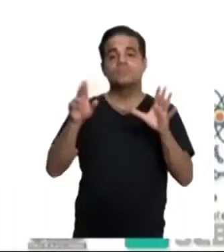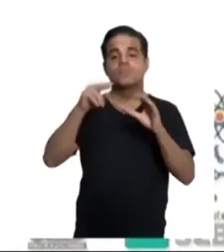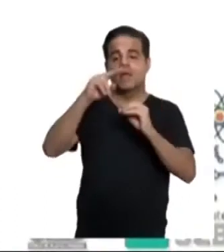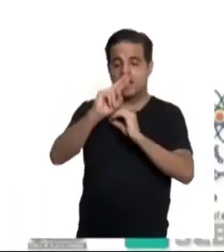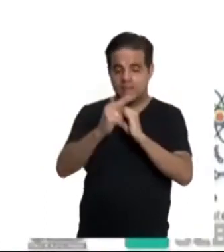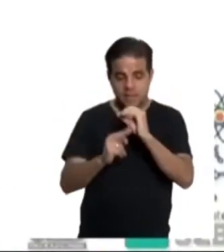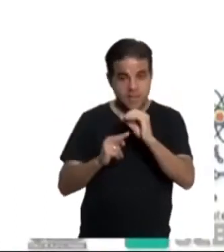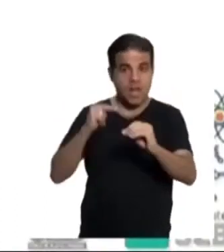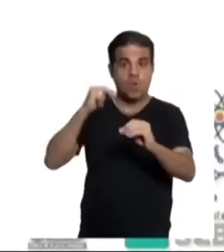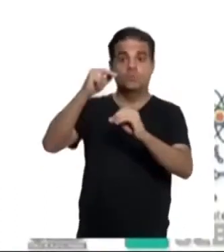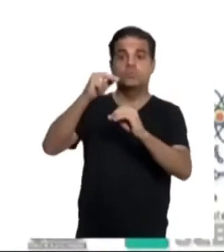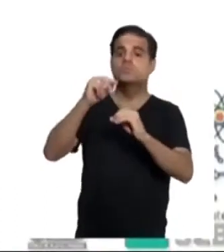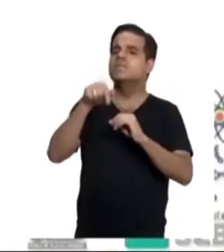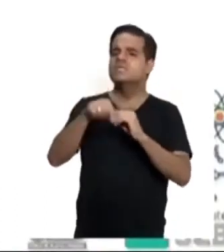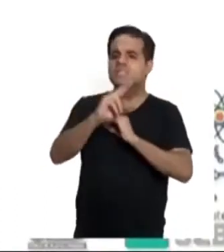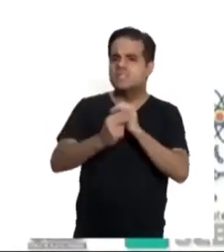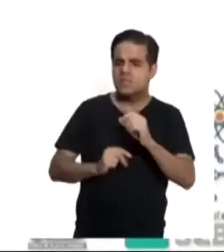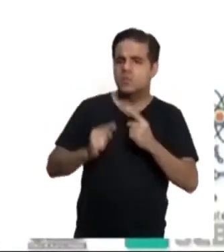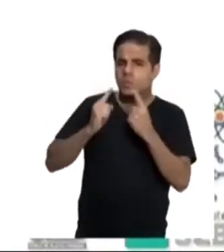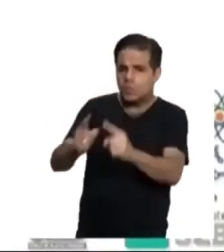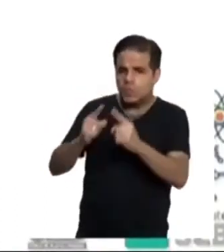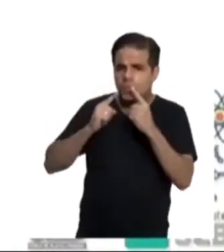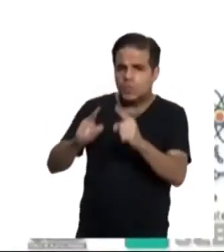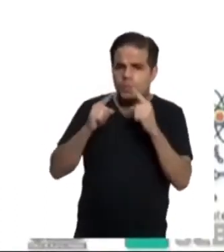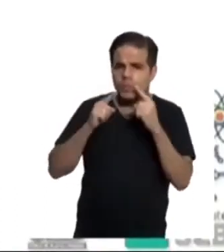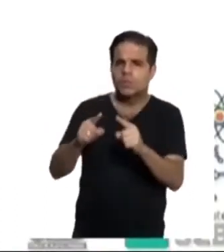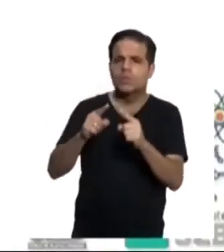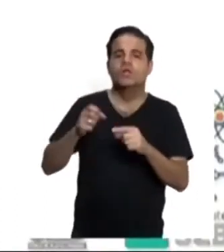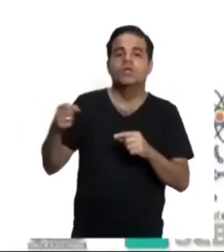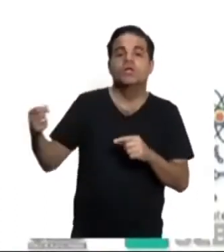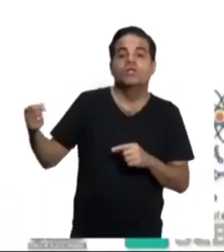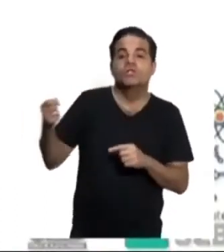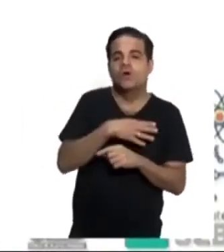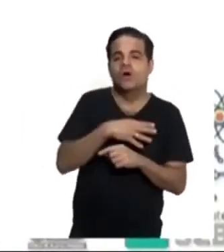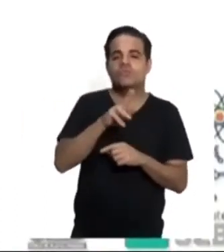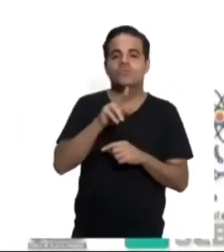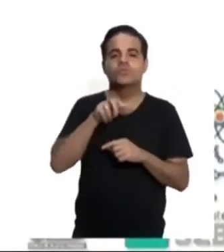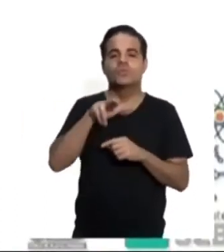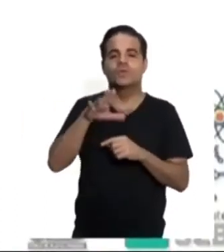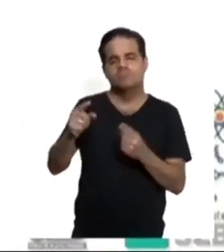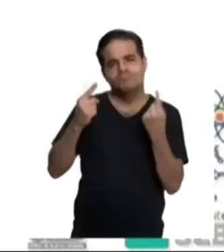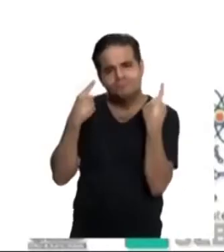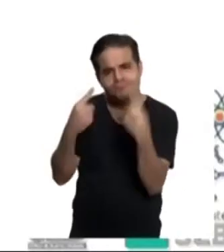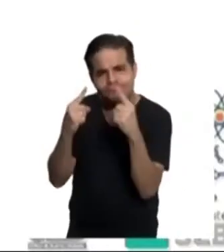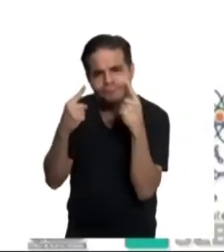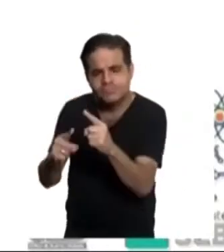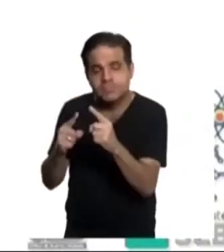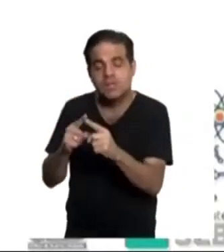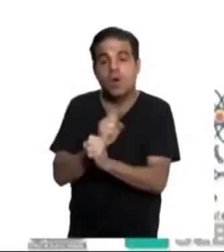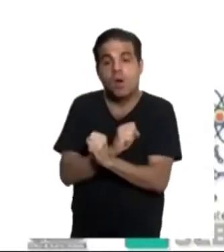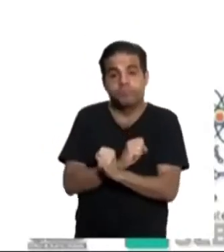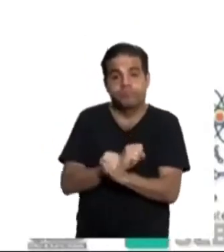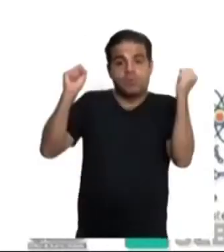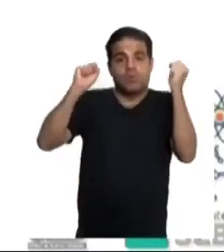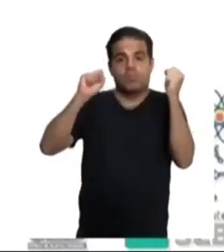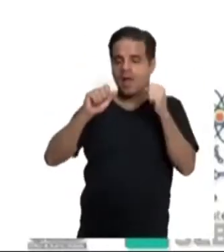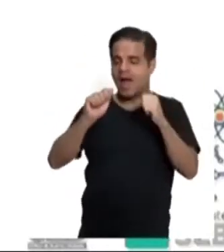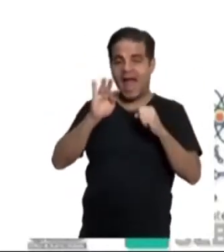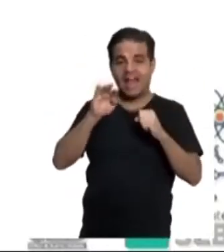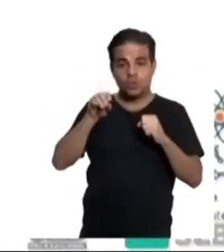nêutrons. Esses nêutrons vão bombardear novos urânios e assim sucessivamente. Então, a bomba atômica é uma reação